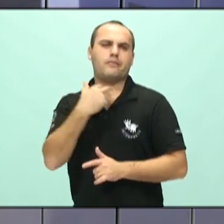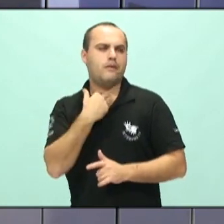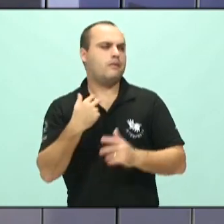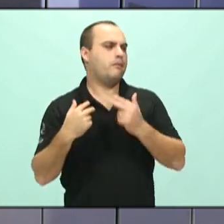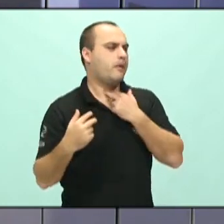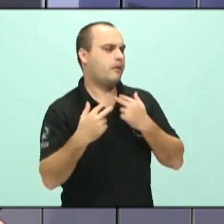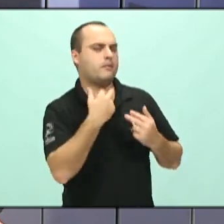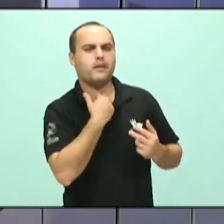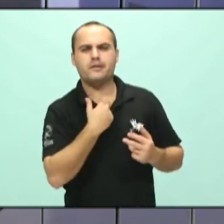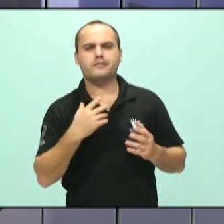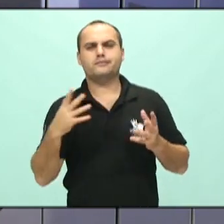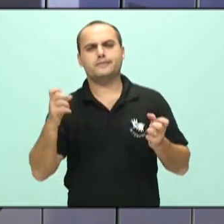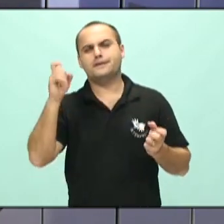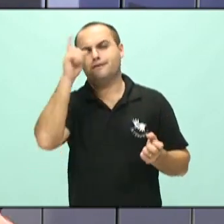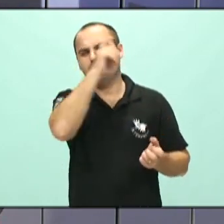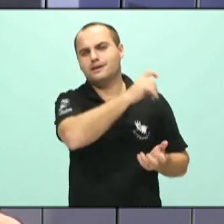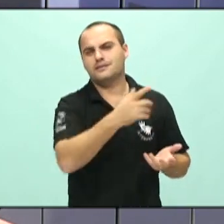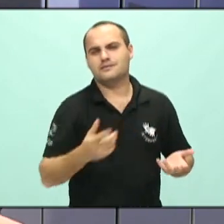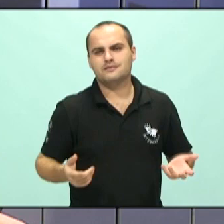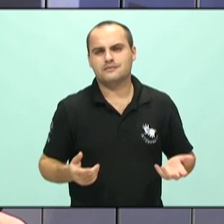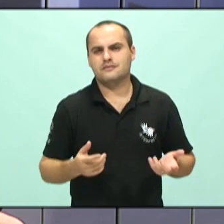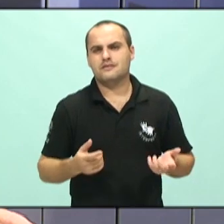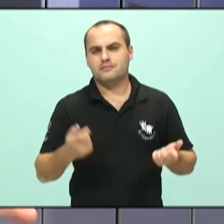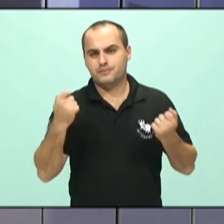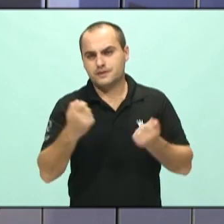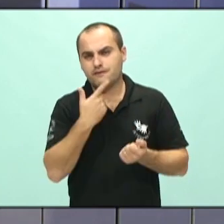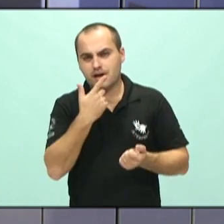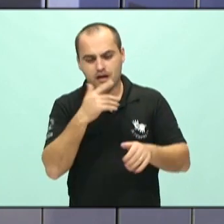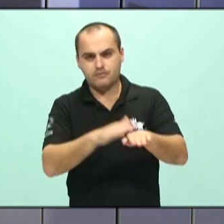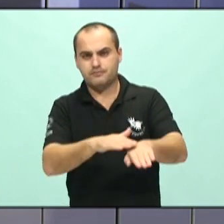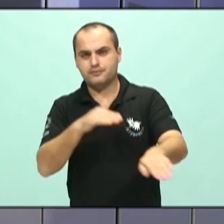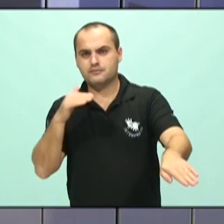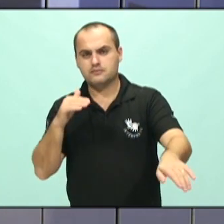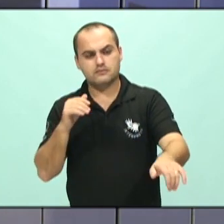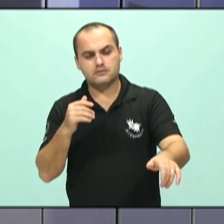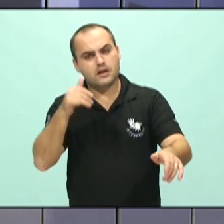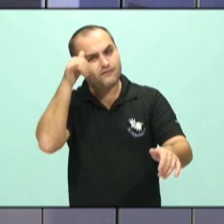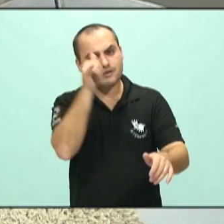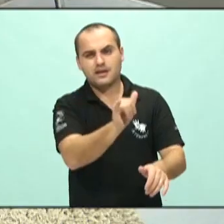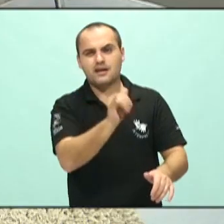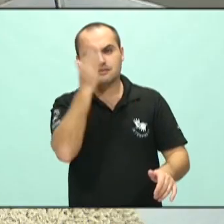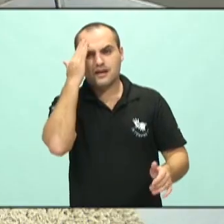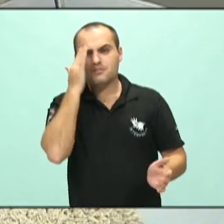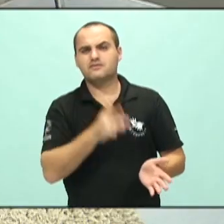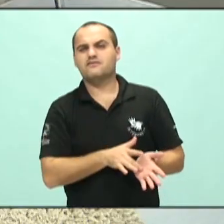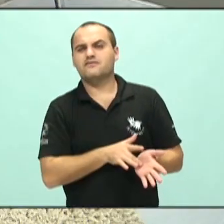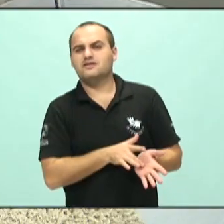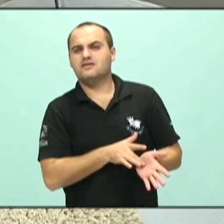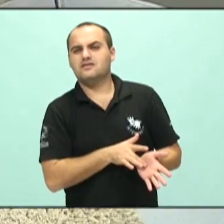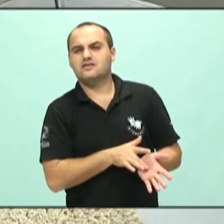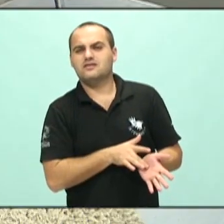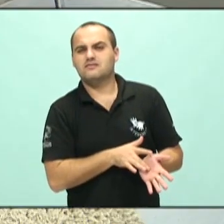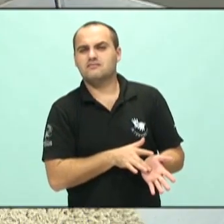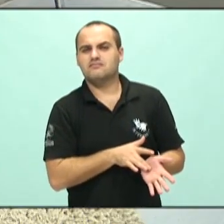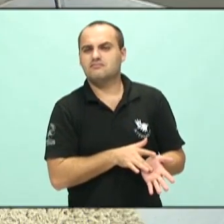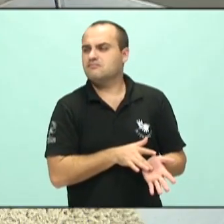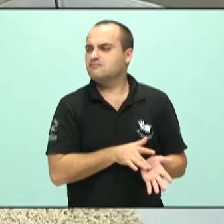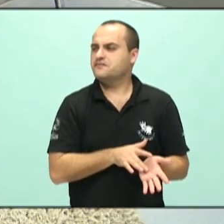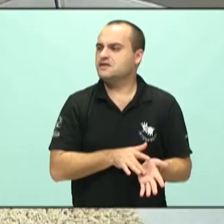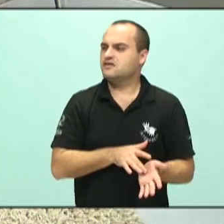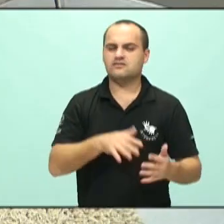difícil. A gente quer falar de mobilidade, então tem que trabalhar a mobilidade sem fingimento. Não adianta a gente fingir que está fazendo